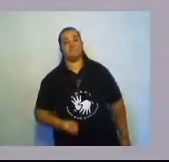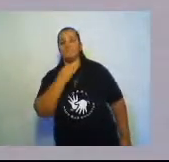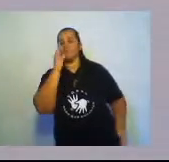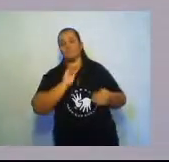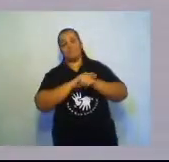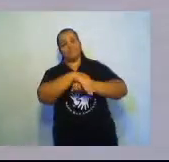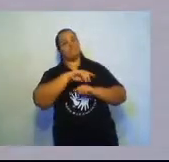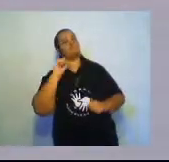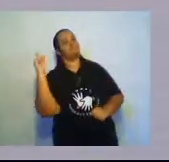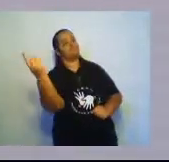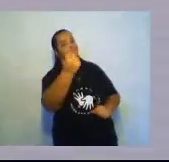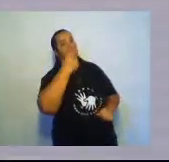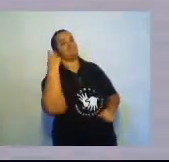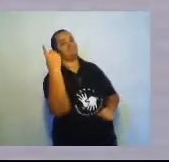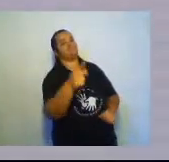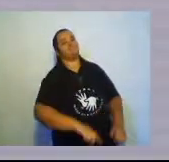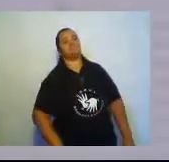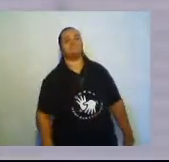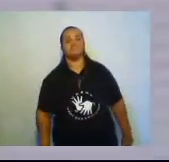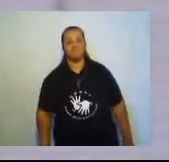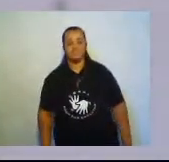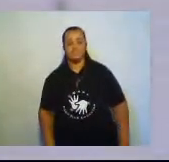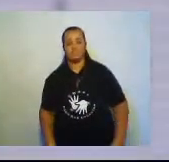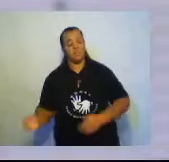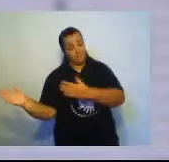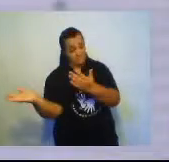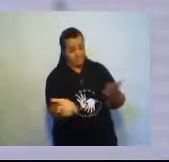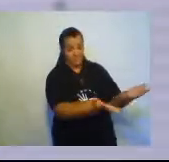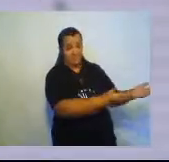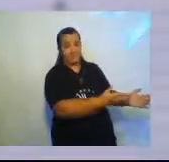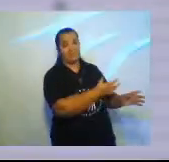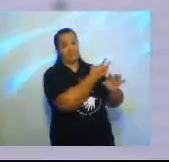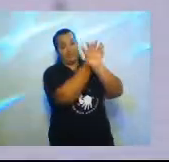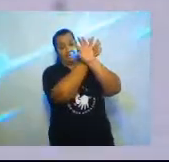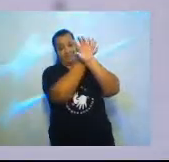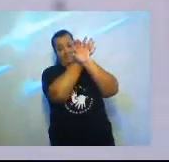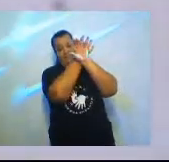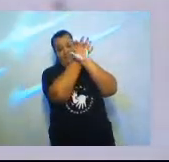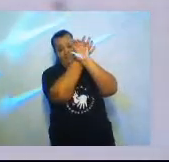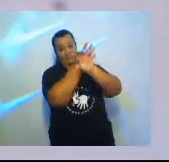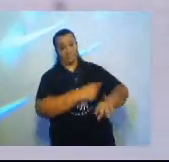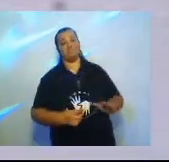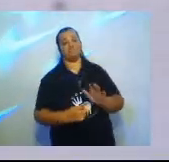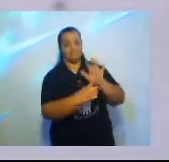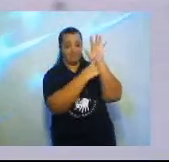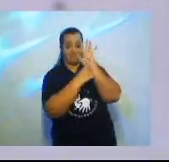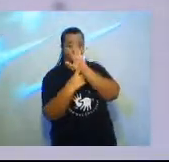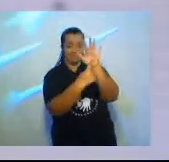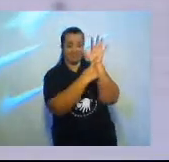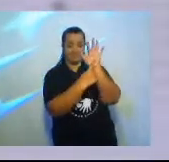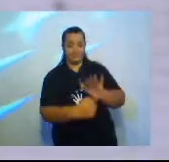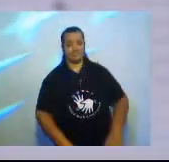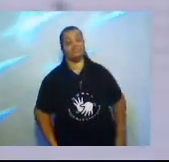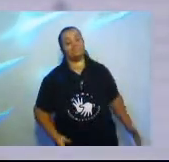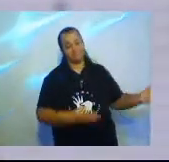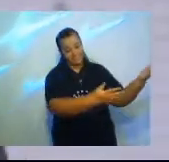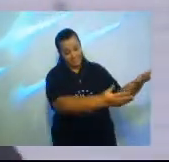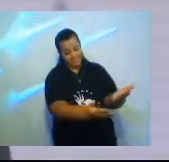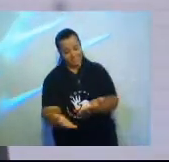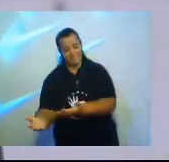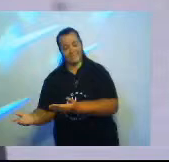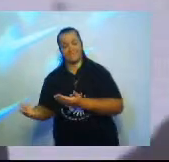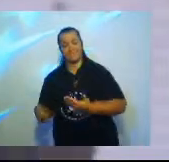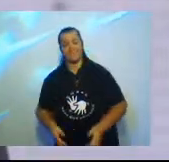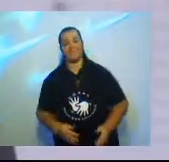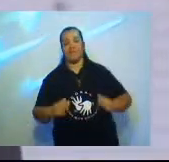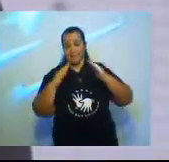Uma ótima noite para você que está aí nos assistindo. Sejam bem-vindos à live de André e Rafael. É isso aí, boa noite, seja bem-vindo.